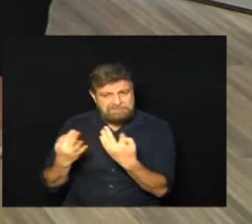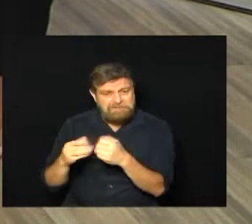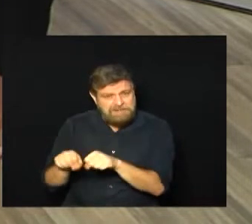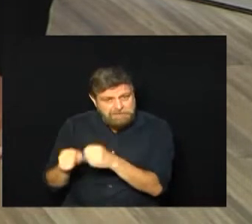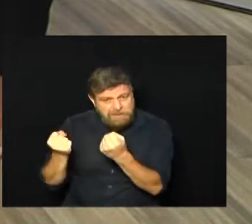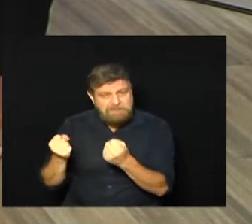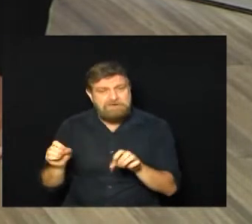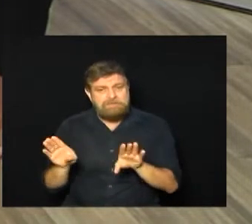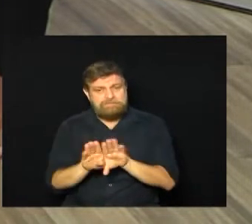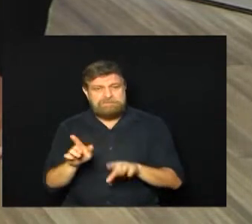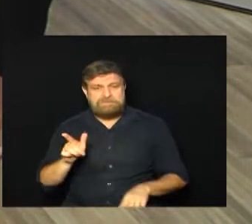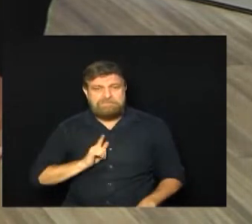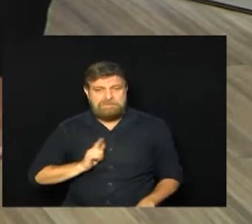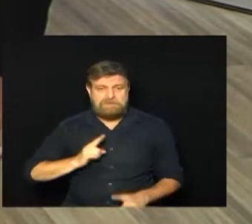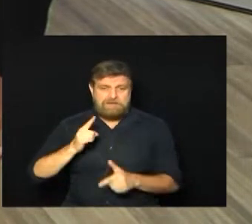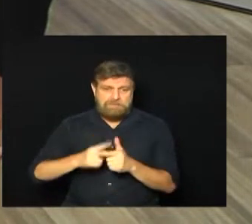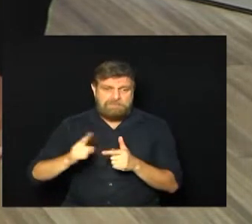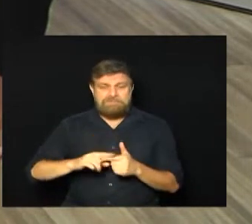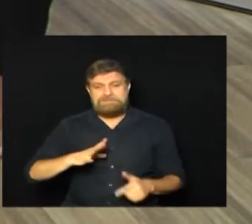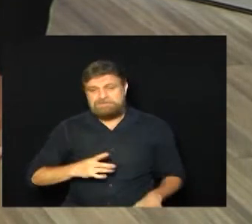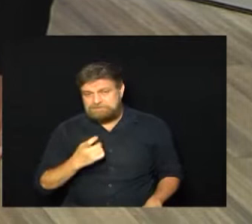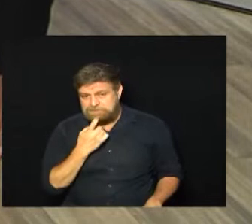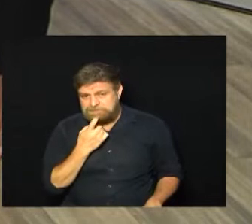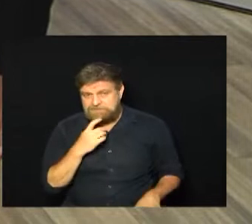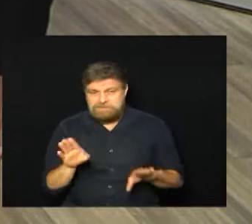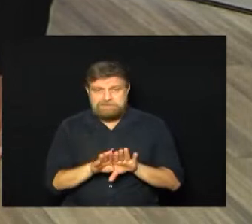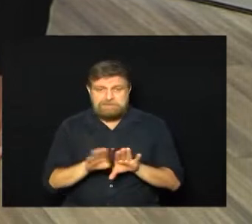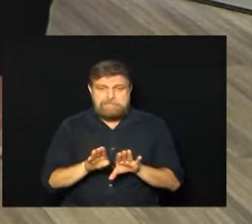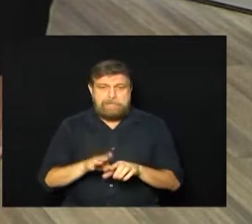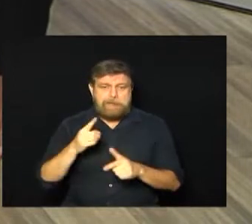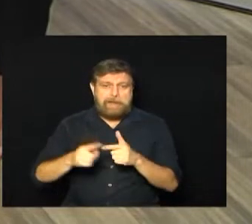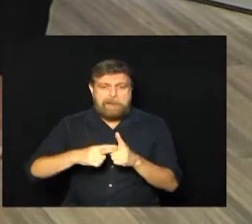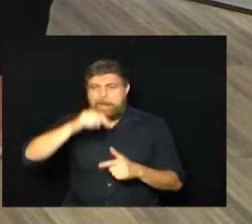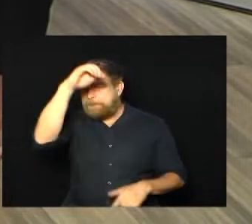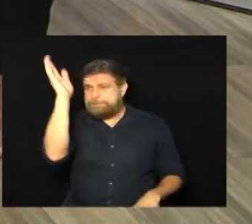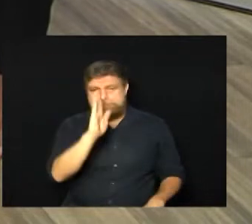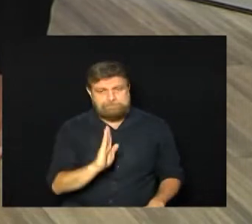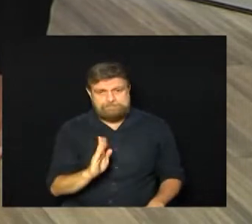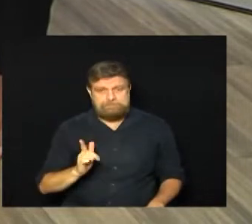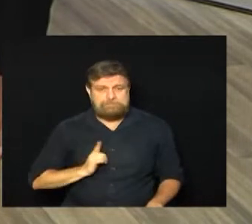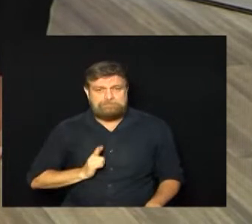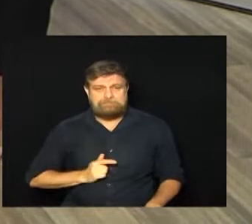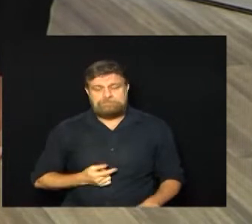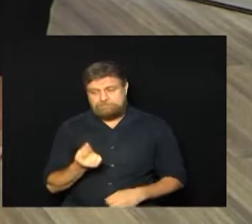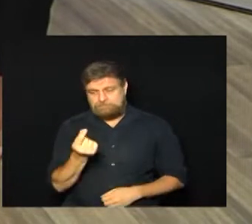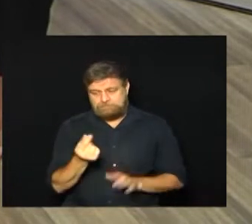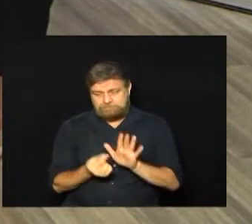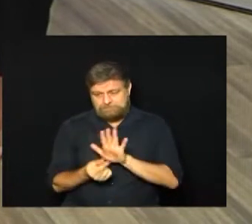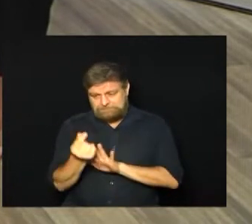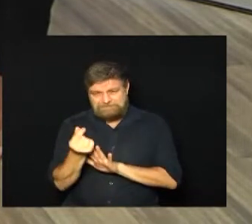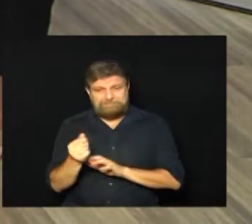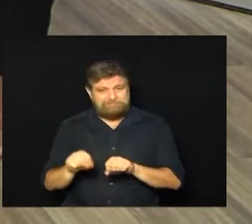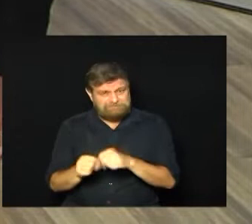também que são inerentes à cidade de Campinas, uma questão nacional, global, sobre situação econômica do